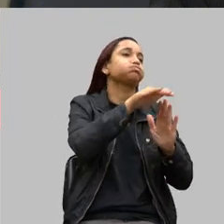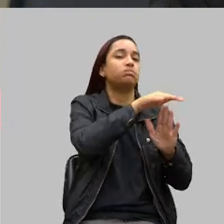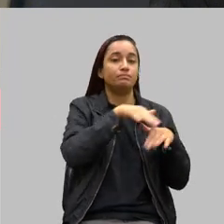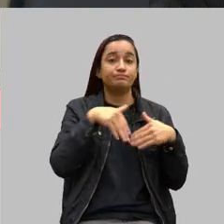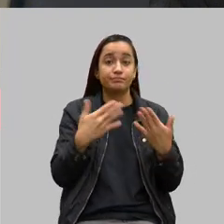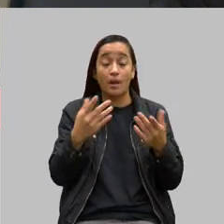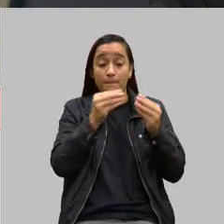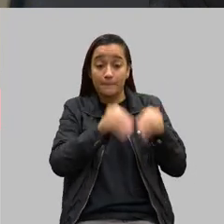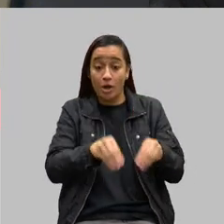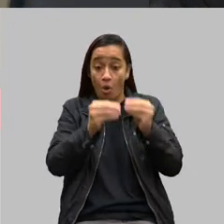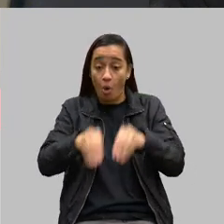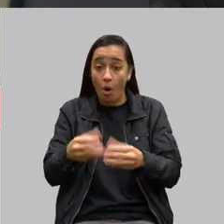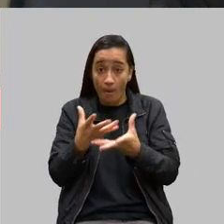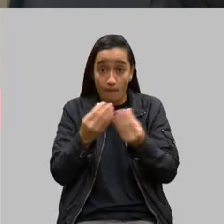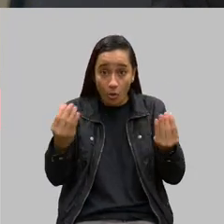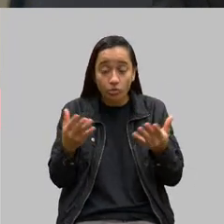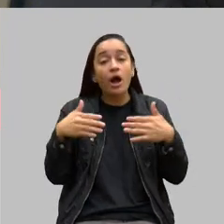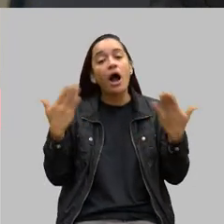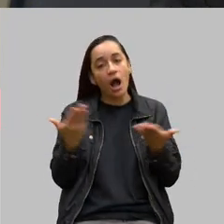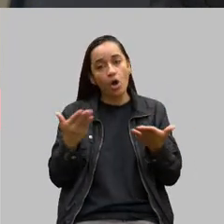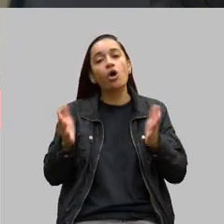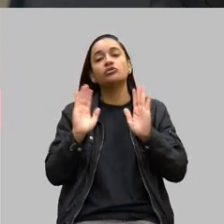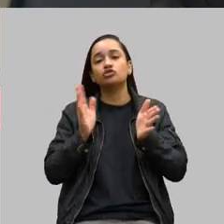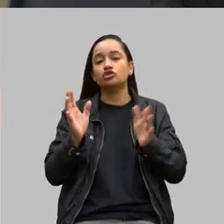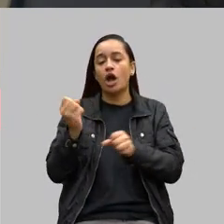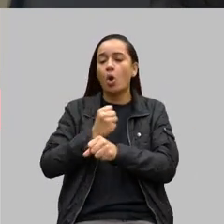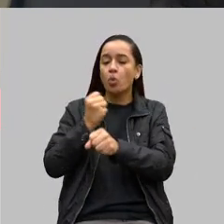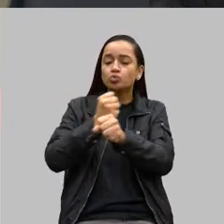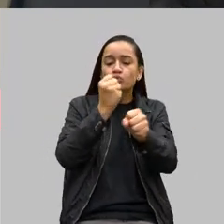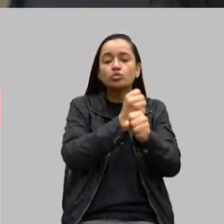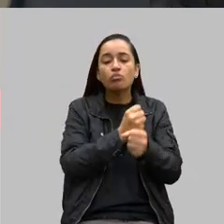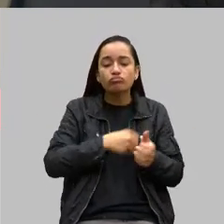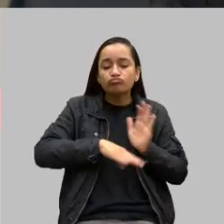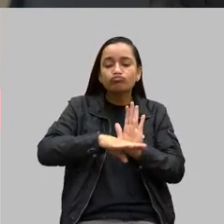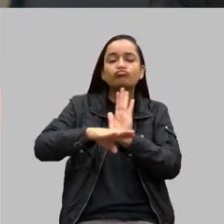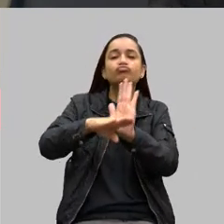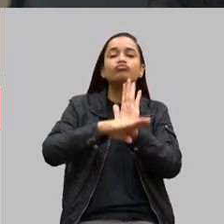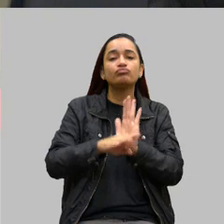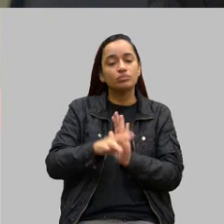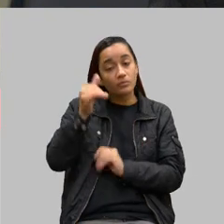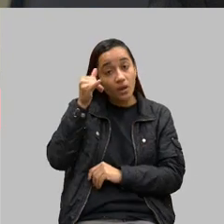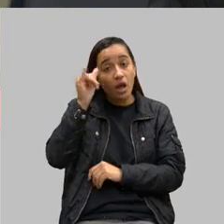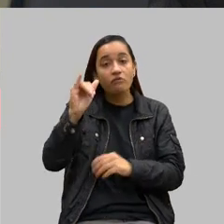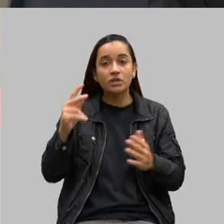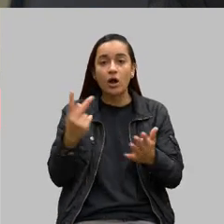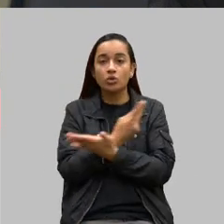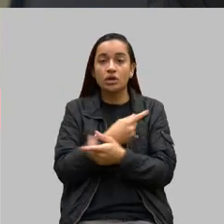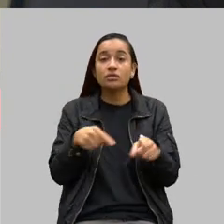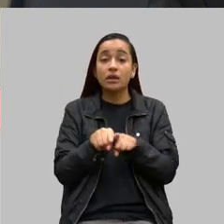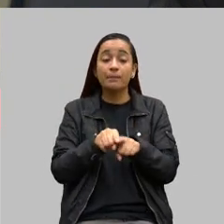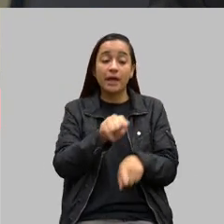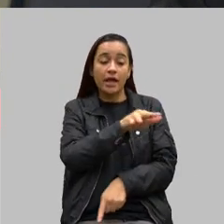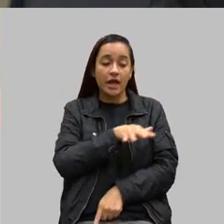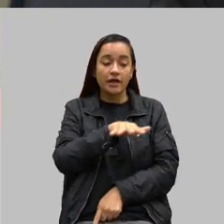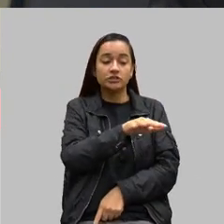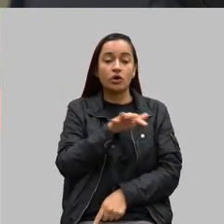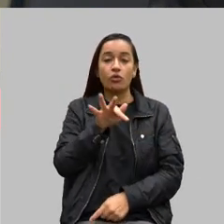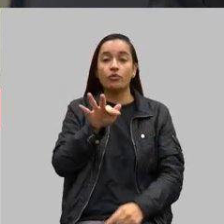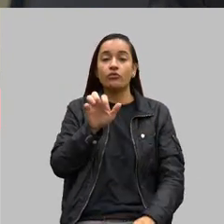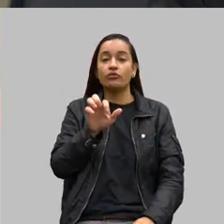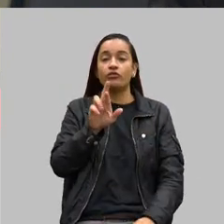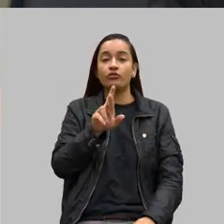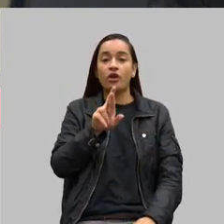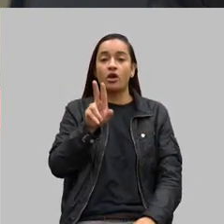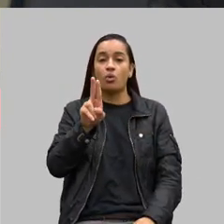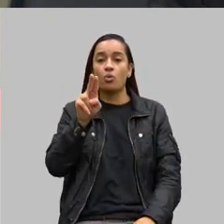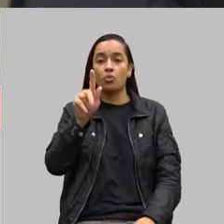obras já contribuíram de forma importante né então ali na região eh do Ferrugem para né reduzir e mitigar esses efeitos da